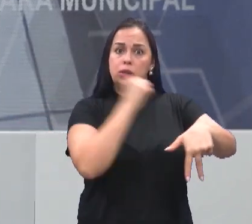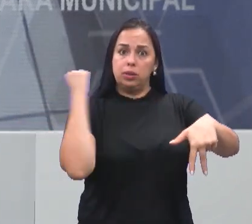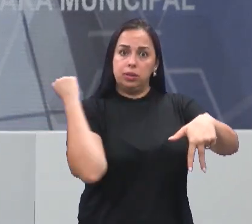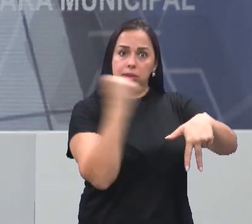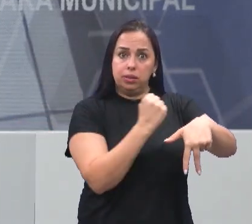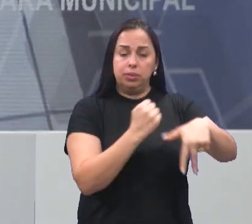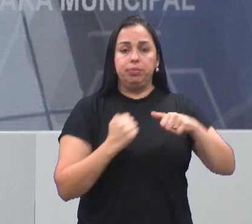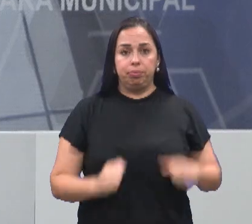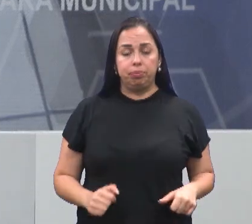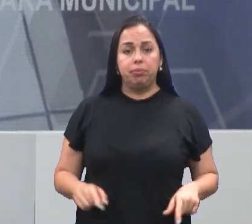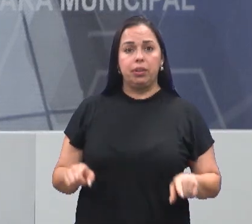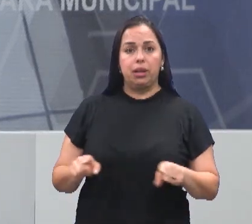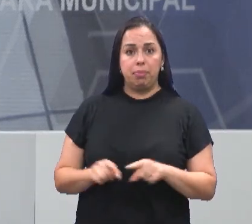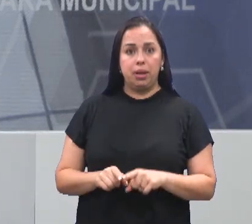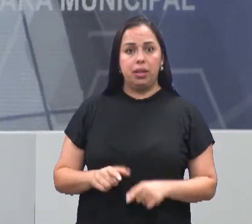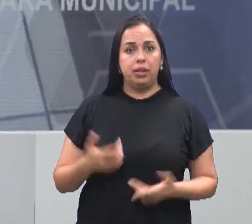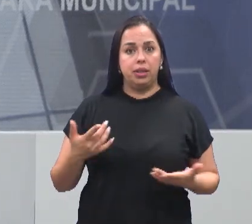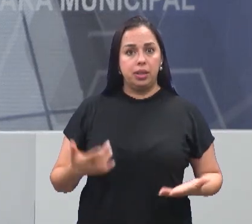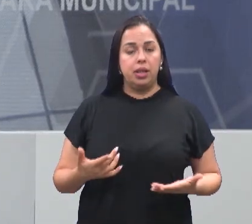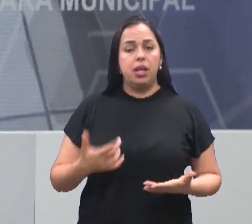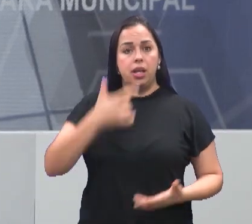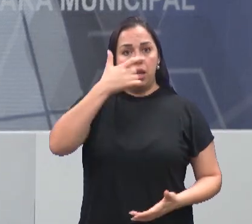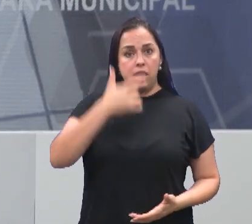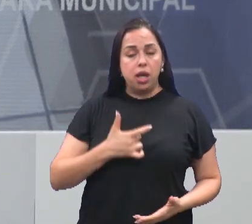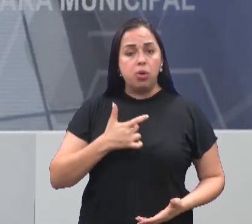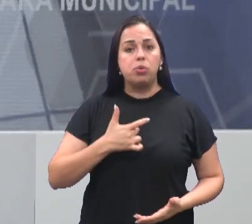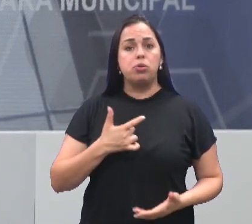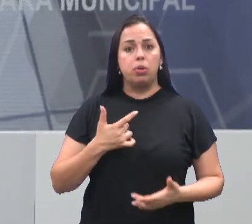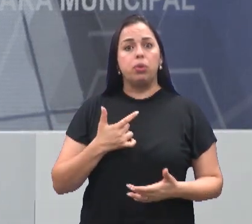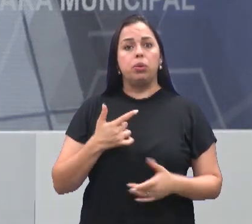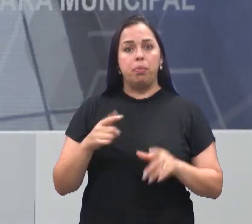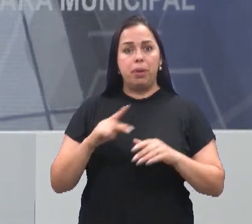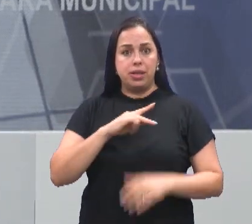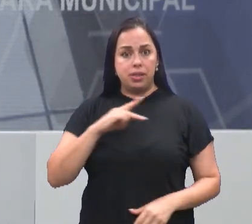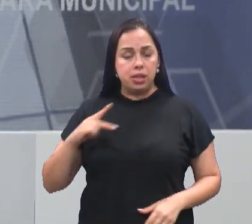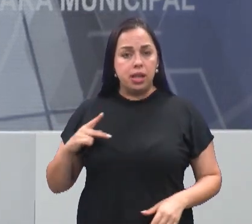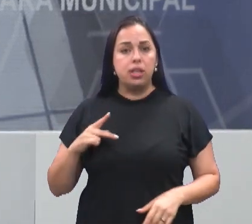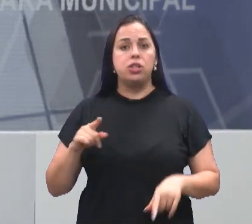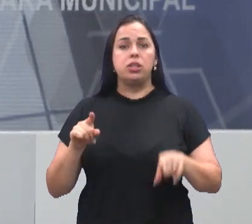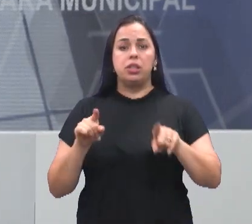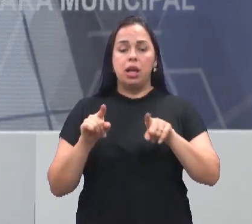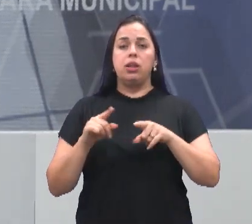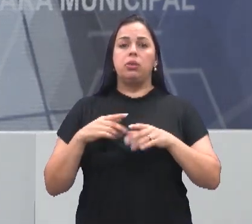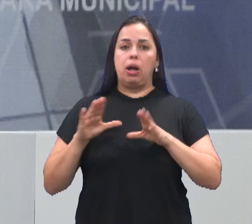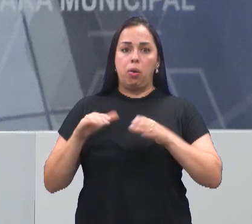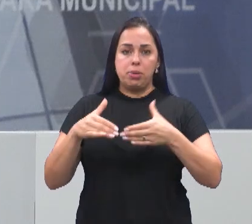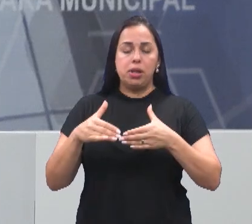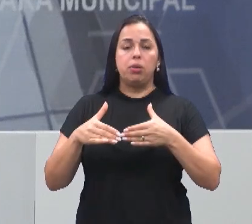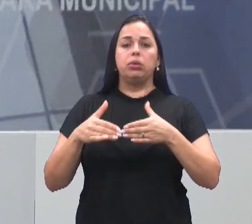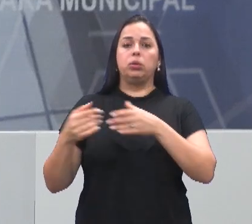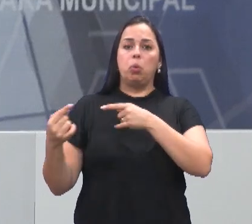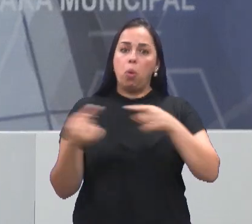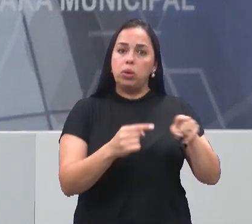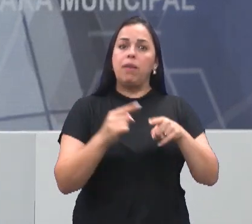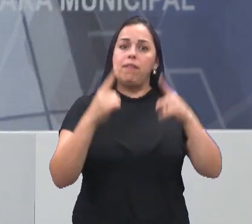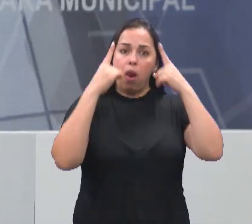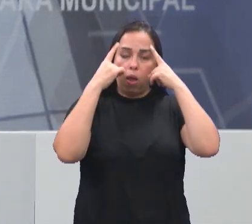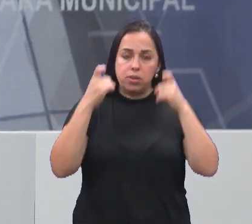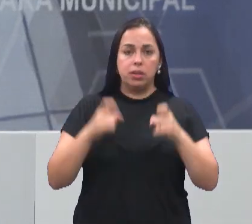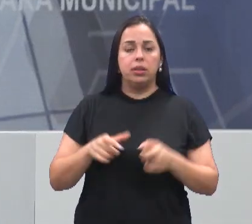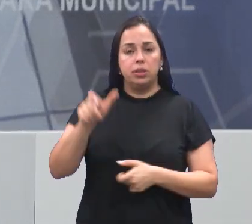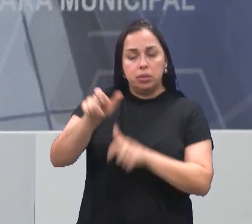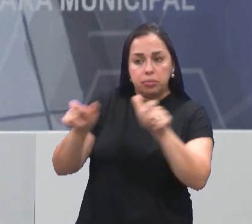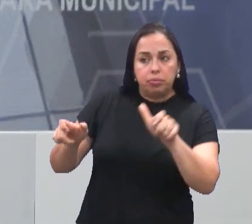foi aprovado nessa casa de combate à violência doméstica, de sexualização infantil, quero aqui citar os nobres vereadores